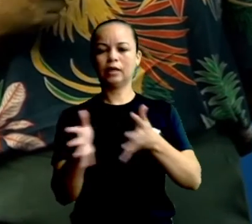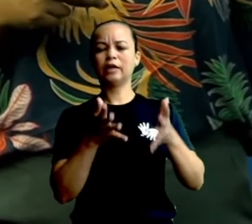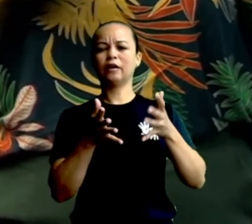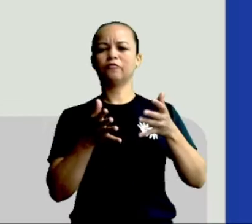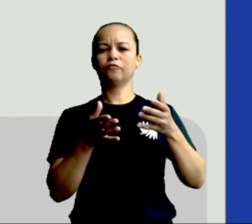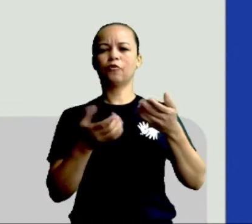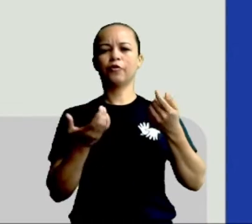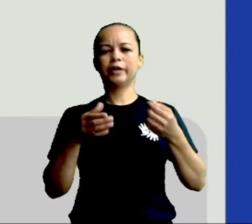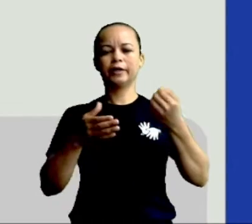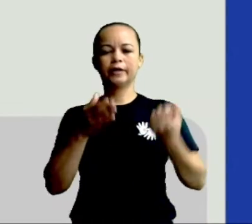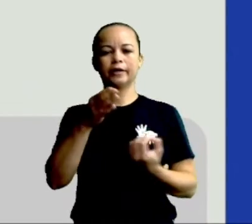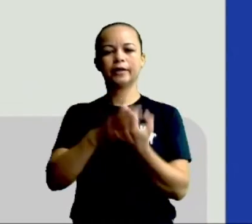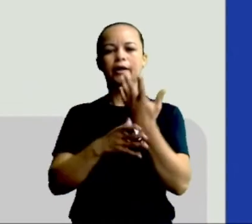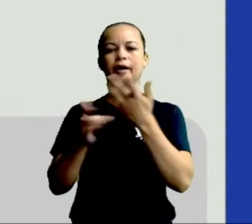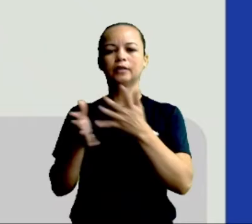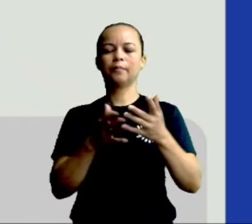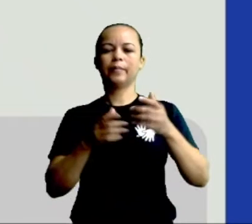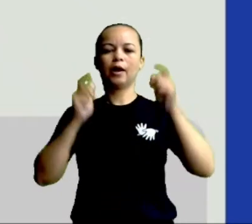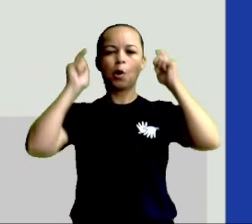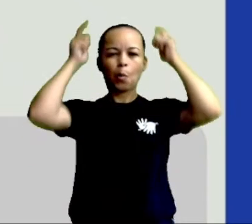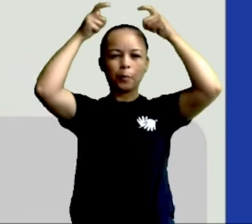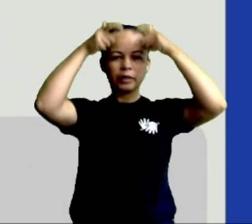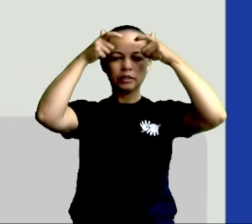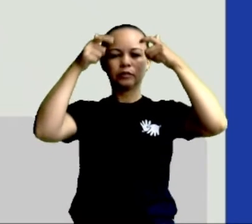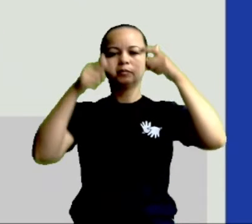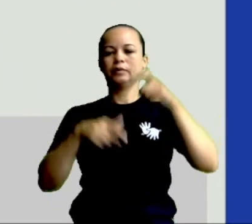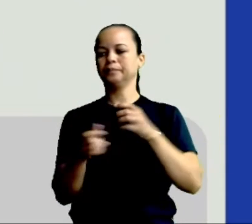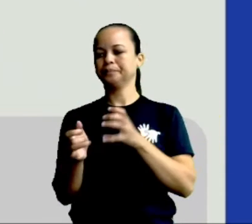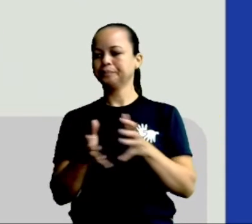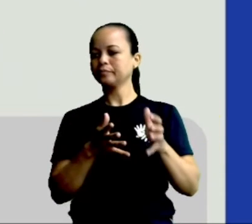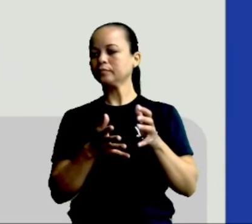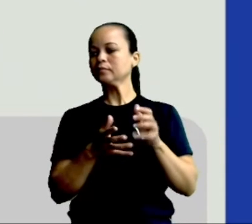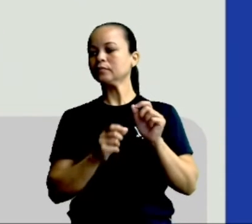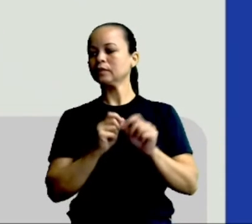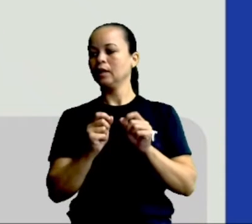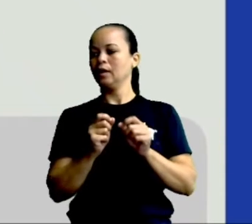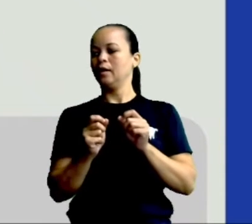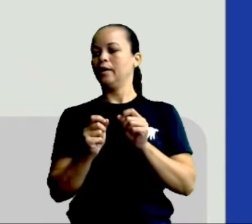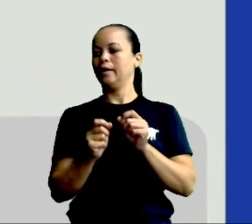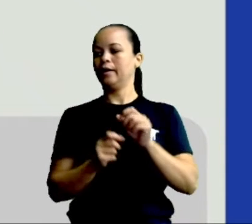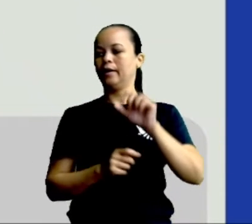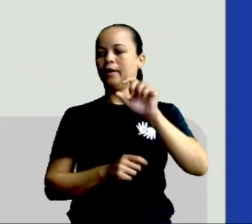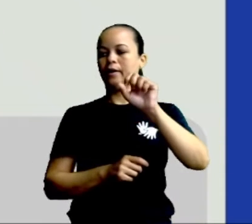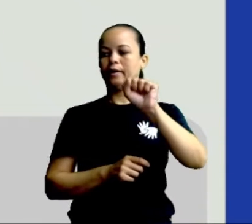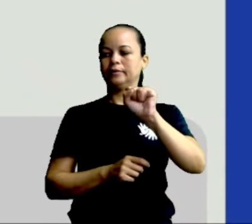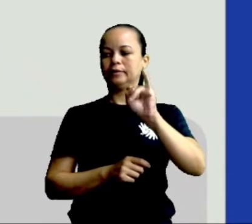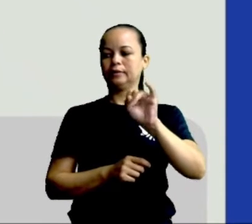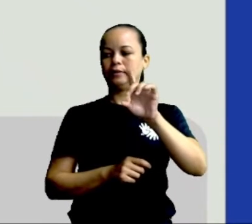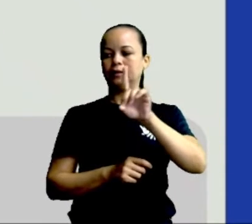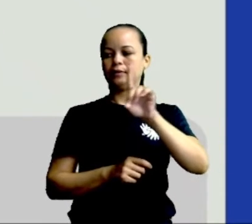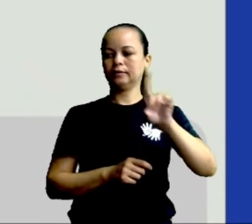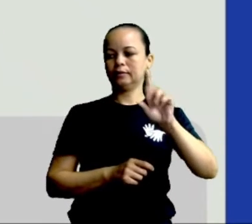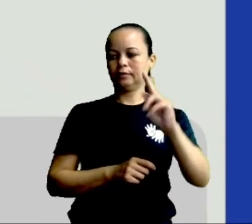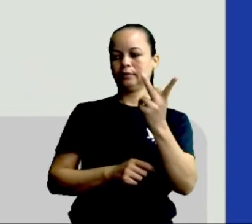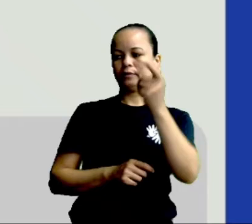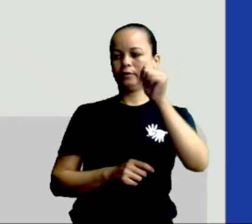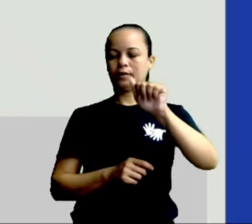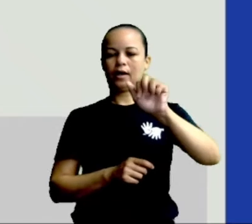pelo príncipe Siddhartha Gautama. É conhecido como Buda. Buda